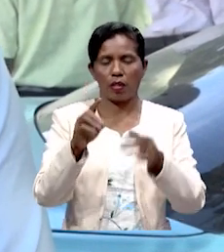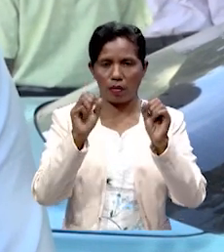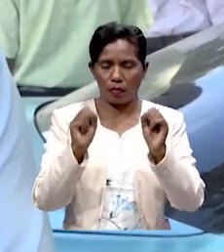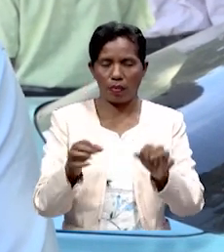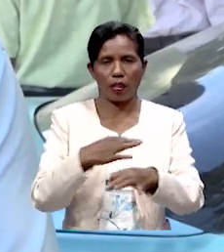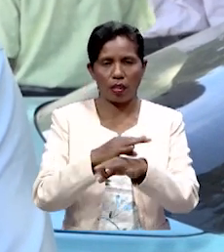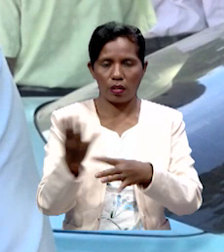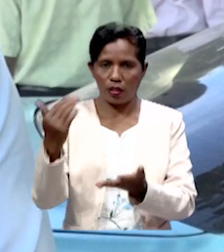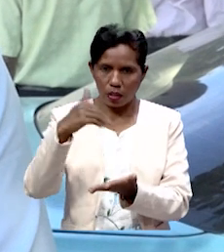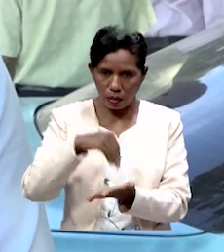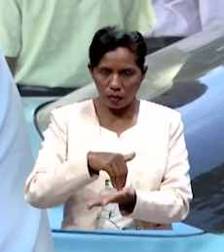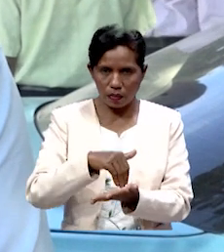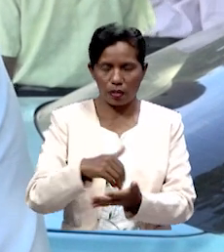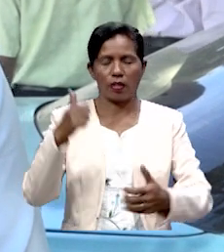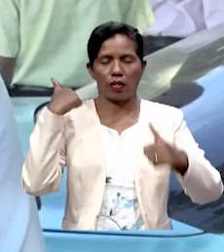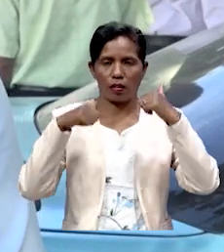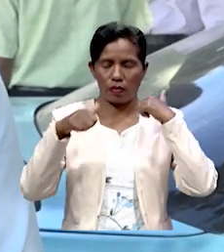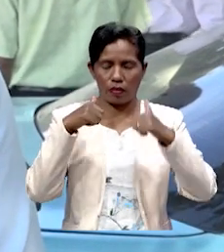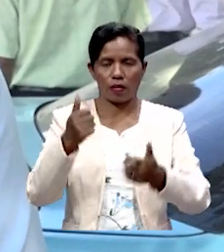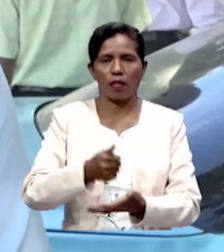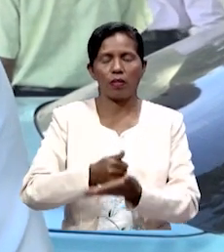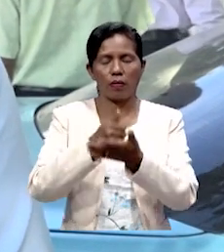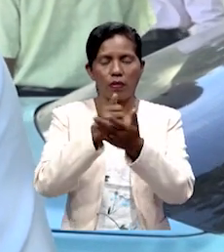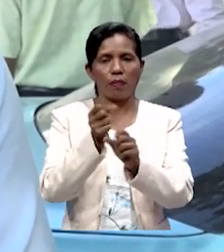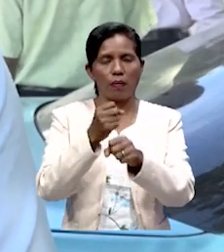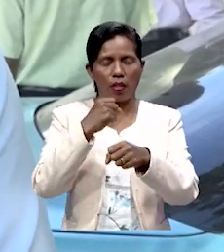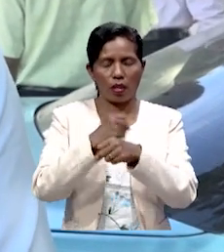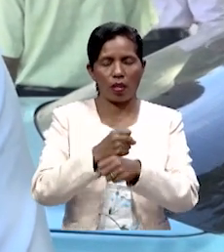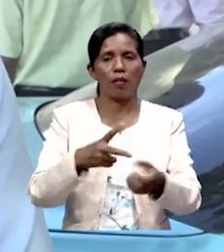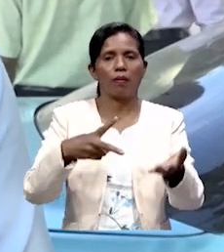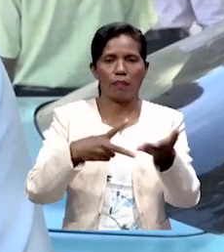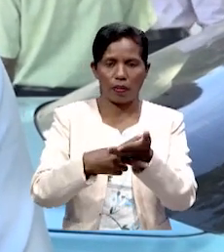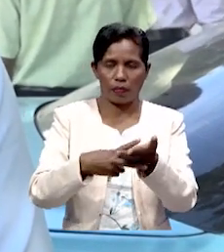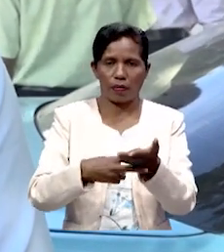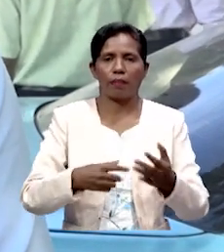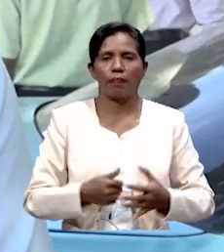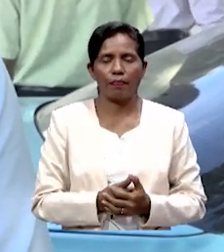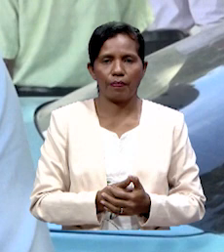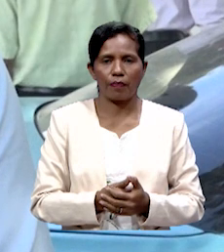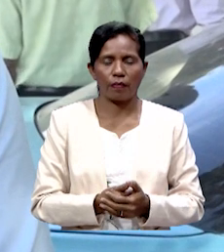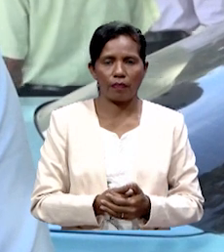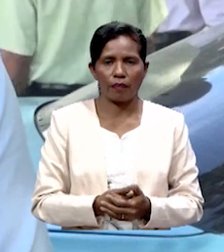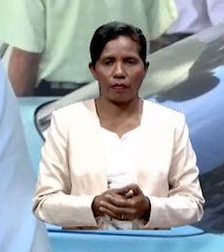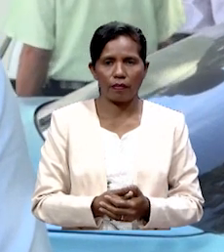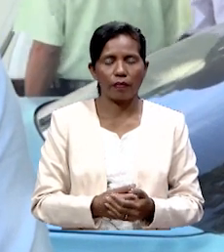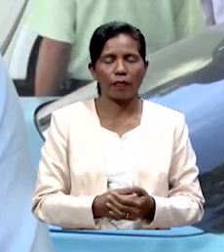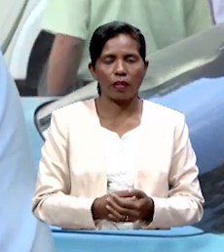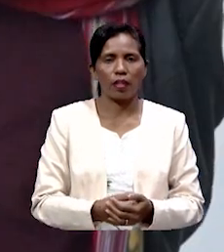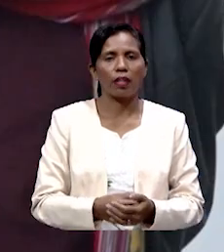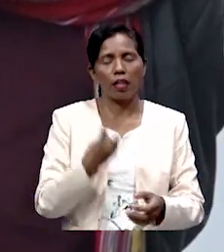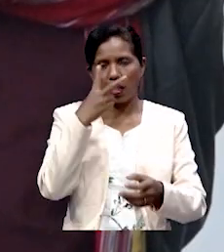recupera fale e tania atividade atendimento passaporte. Entretanto, em relação ao bilhete de